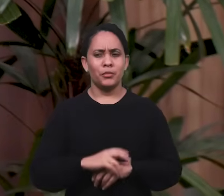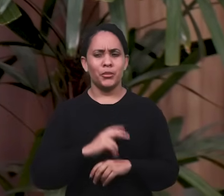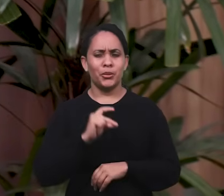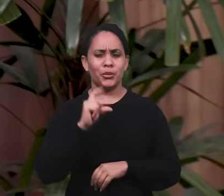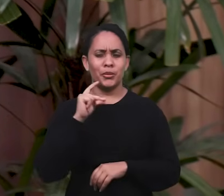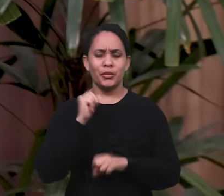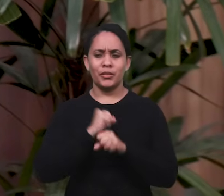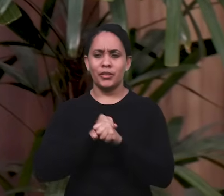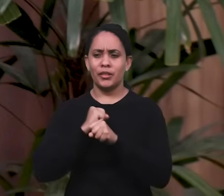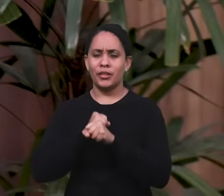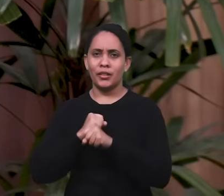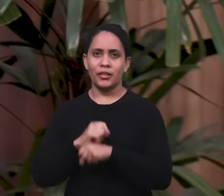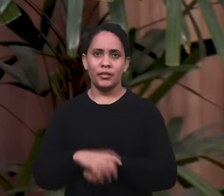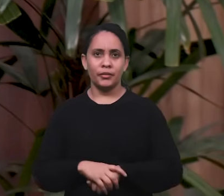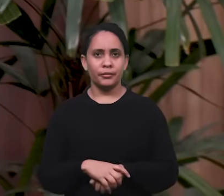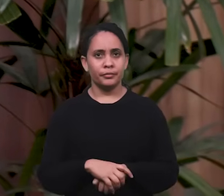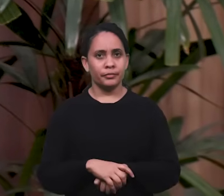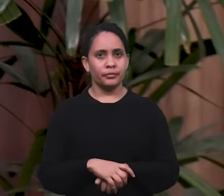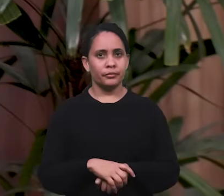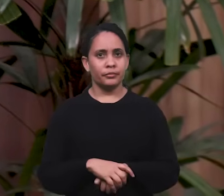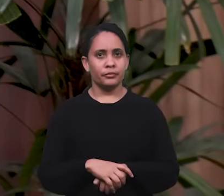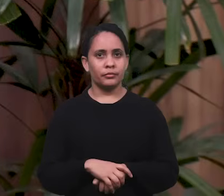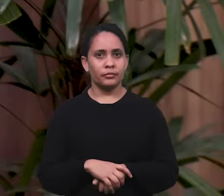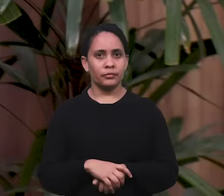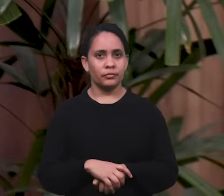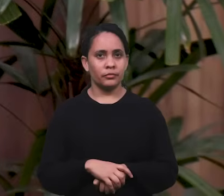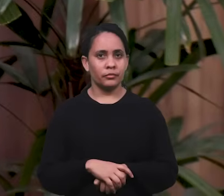reconciliarem. Muitos anos depois,